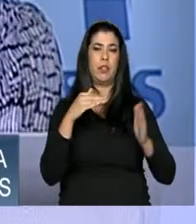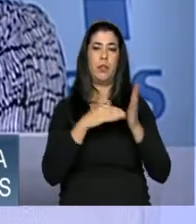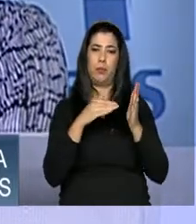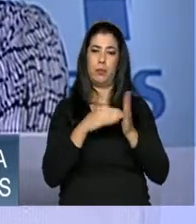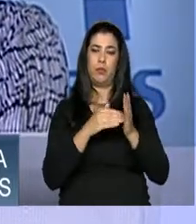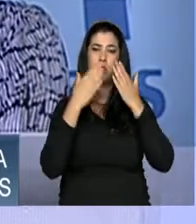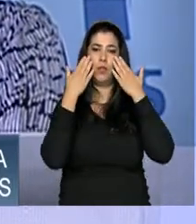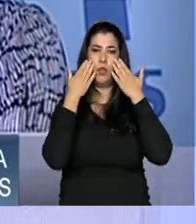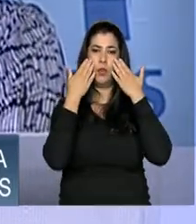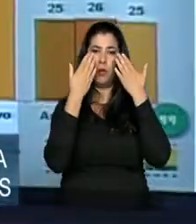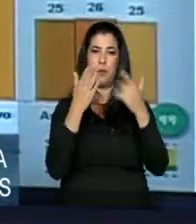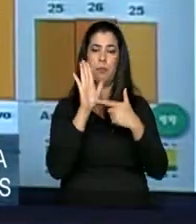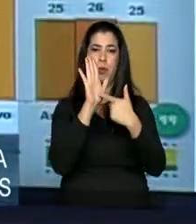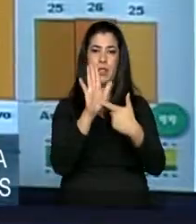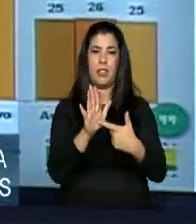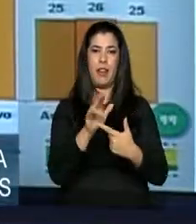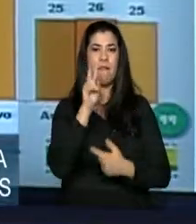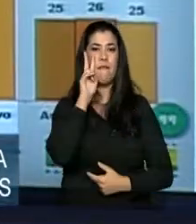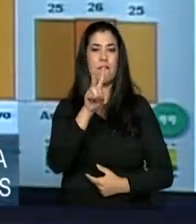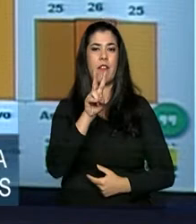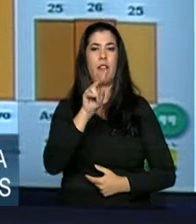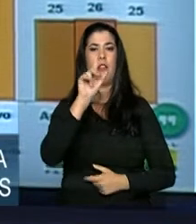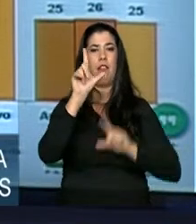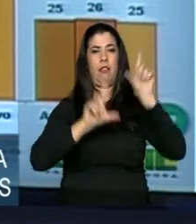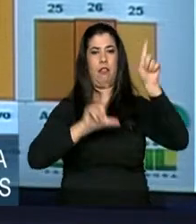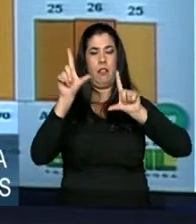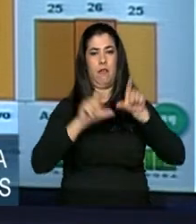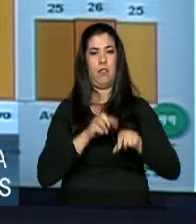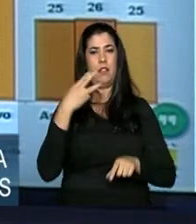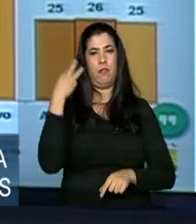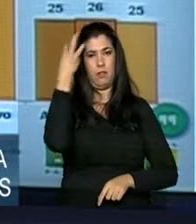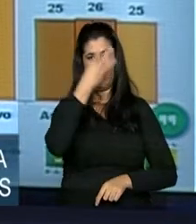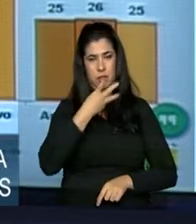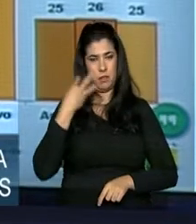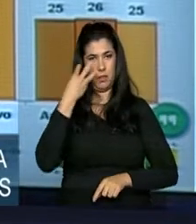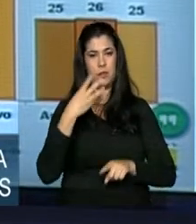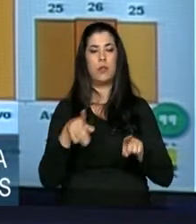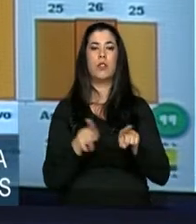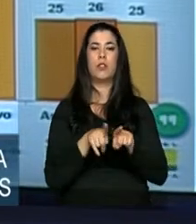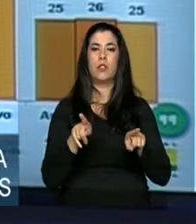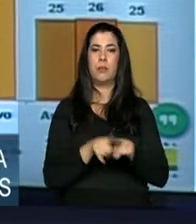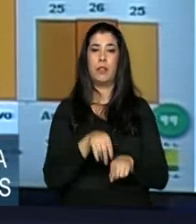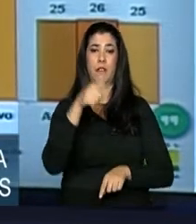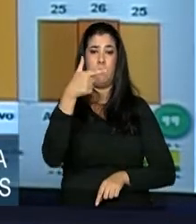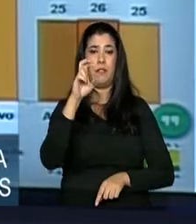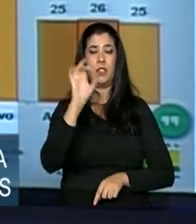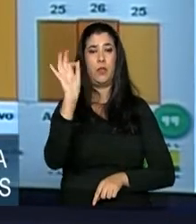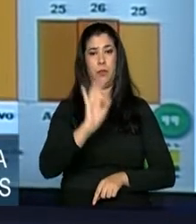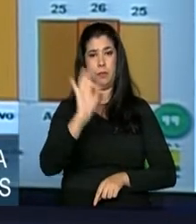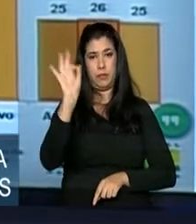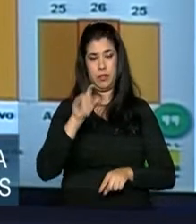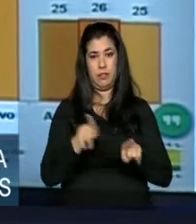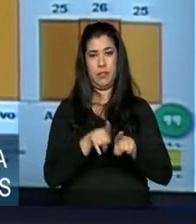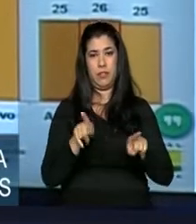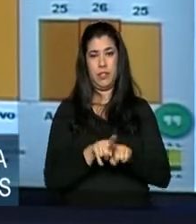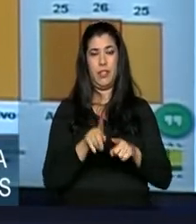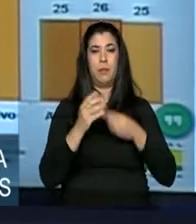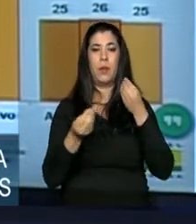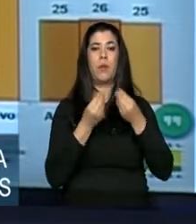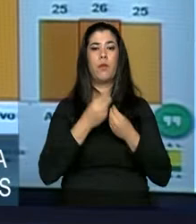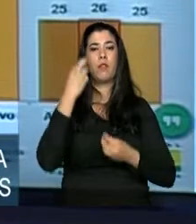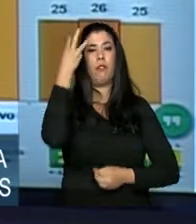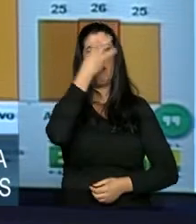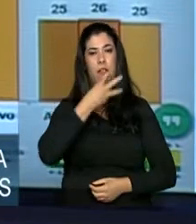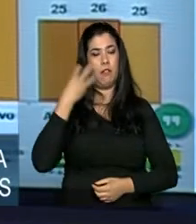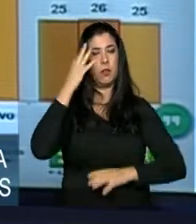assistir televisão 3 horas ou mais. Nós temos 25% das pessoas, então, assistindo 3 horas